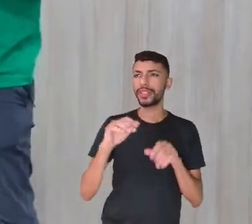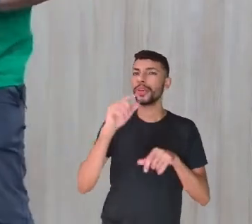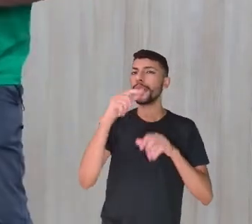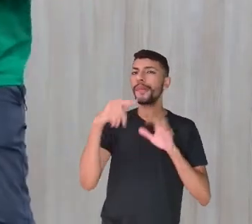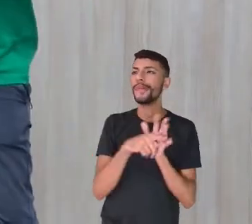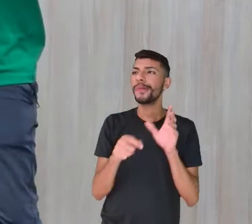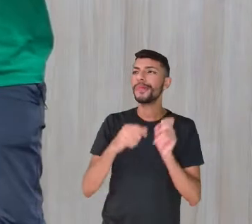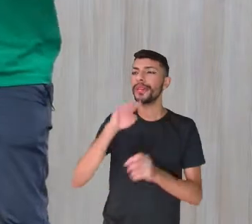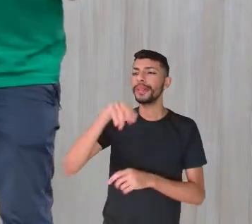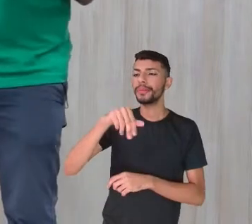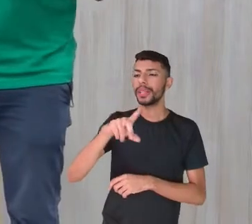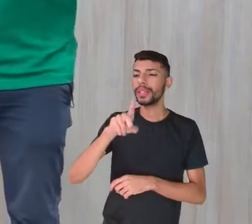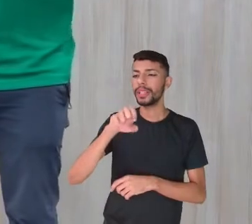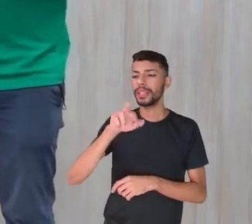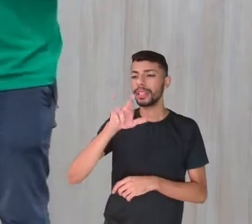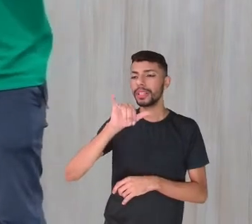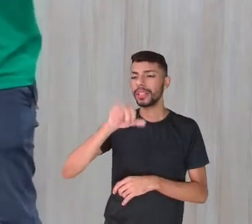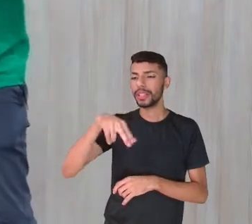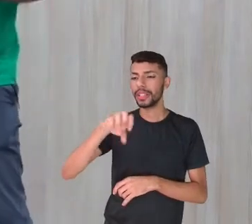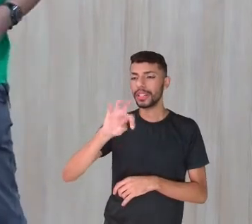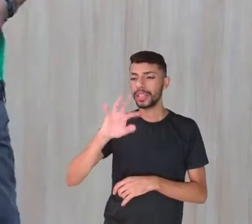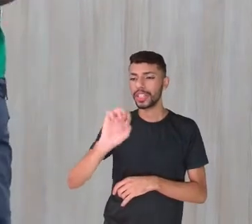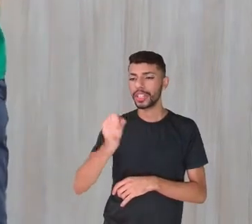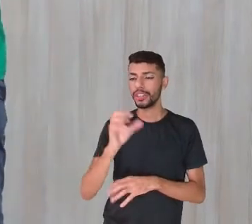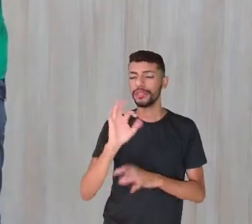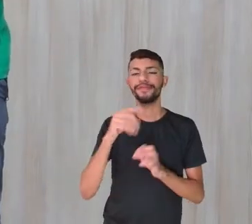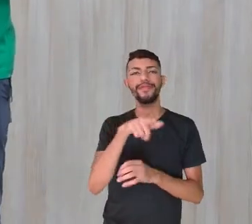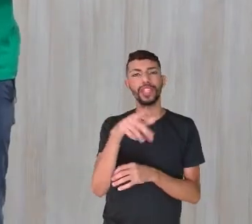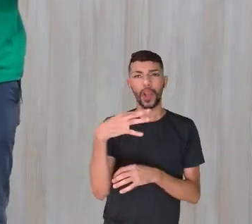essa história, os bandeirantes foram lá, né,